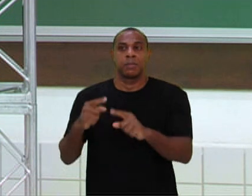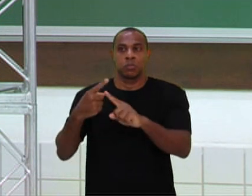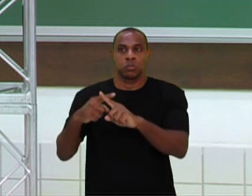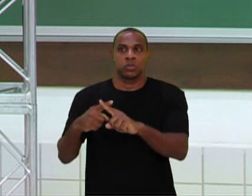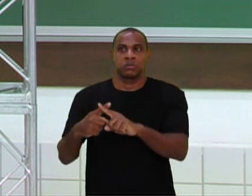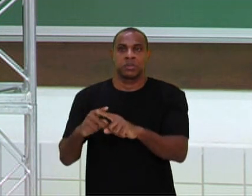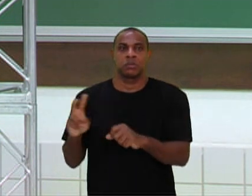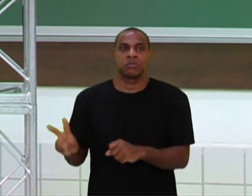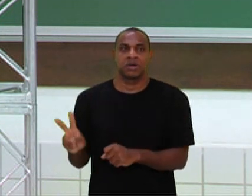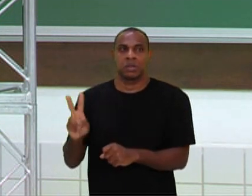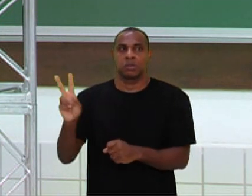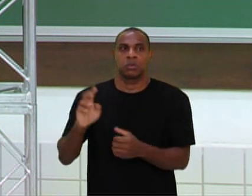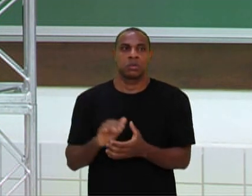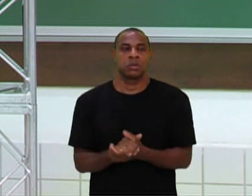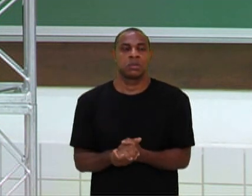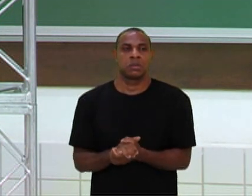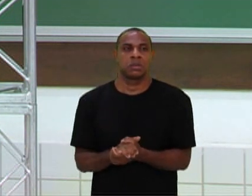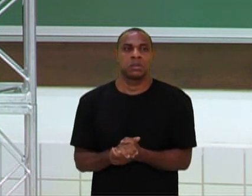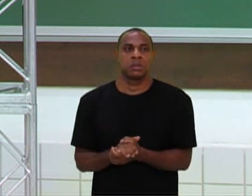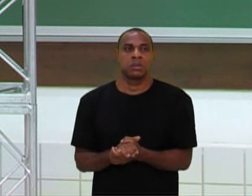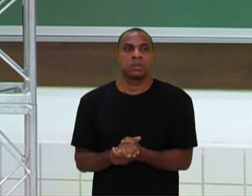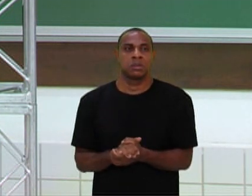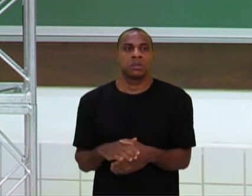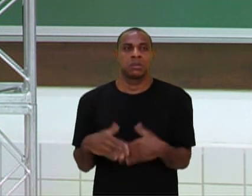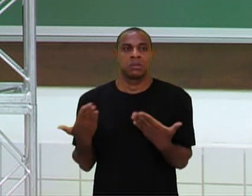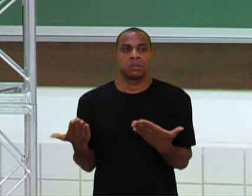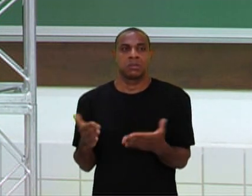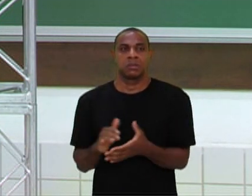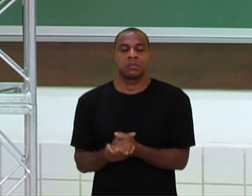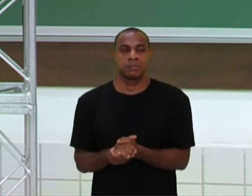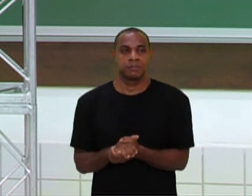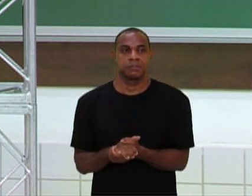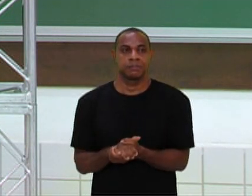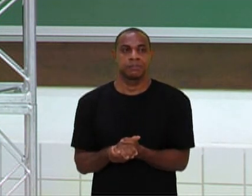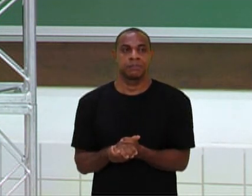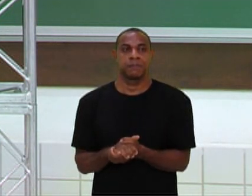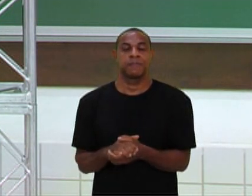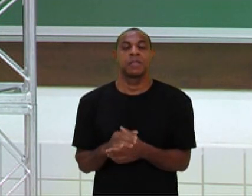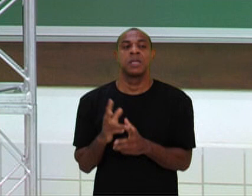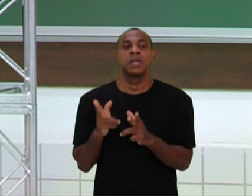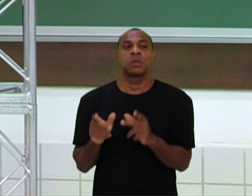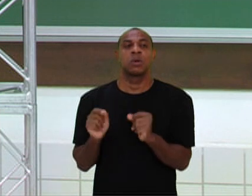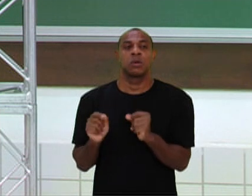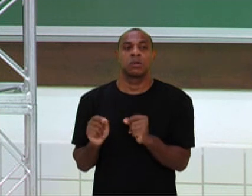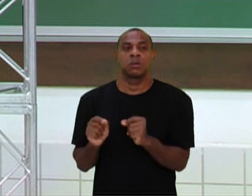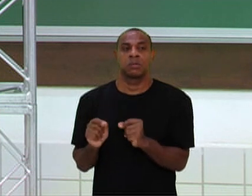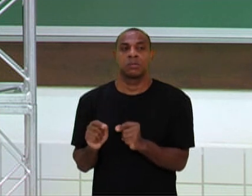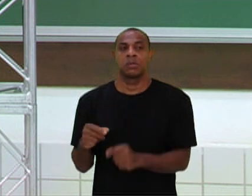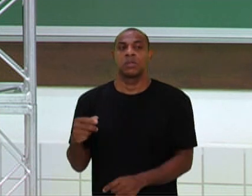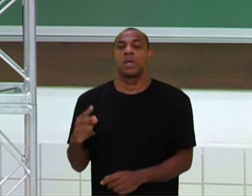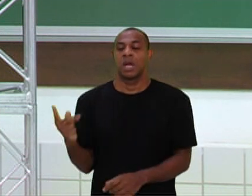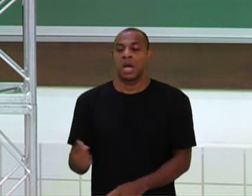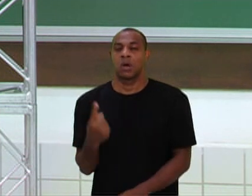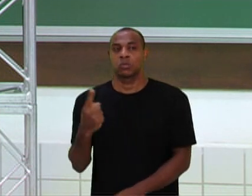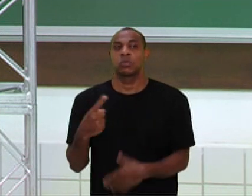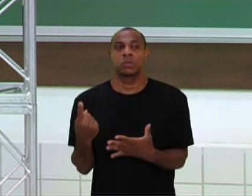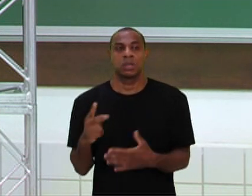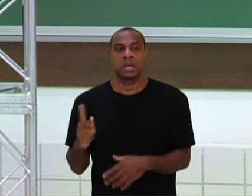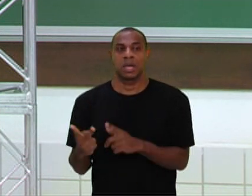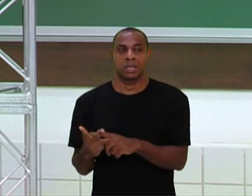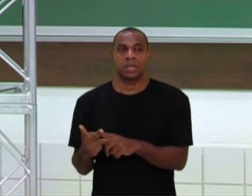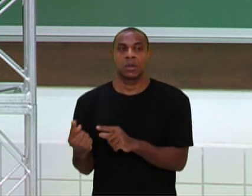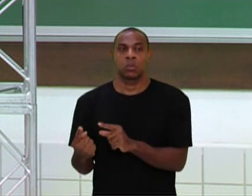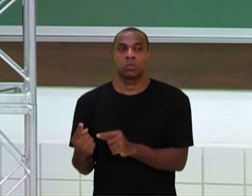vezes 2,5 é 2. 1 para ir dividindo, né, vai dar a mesma coisa. Isso vai ser igual à altura de 2